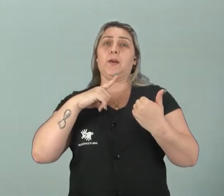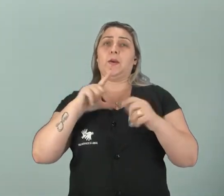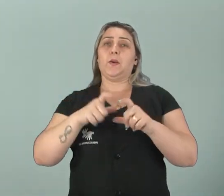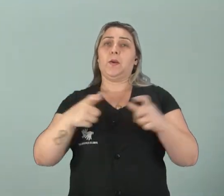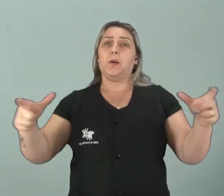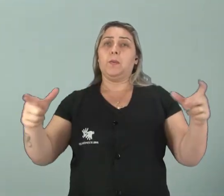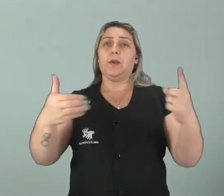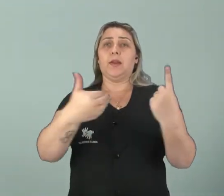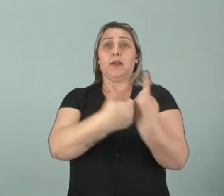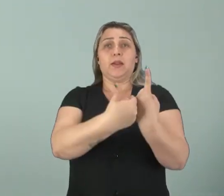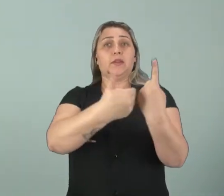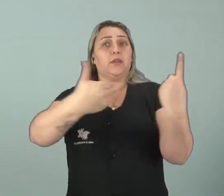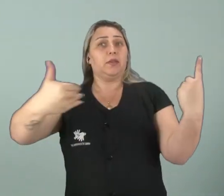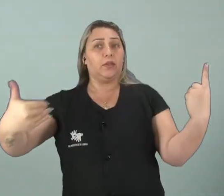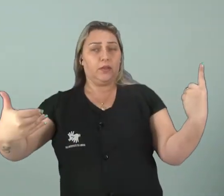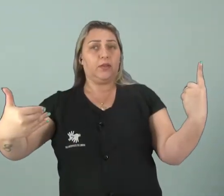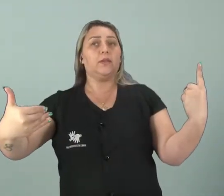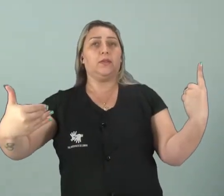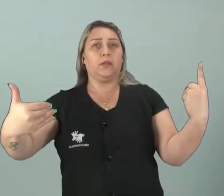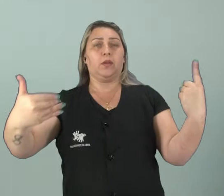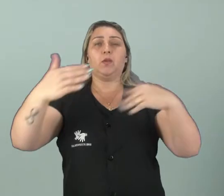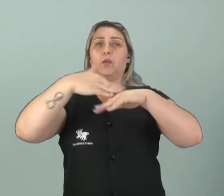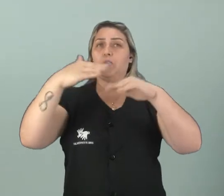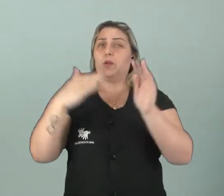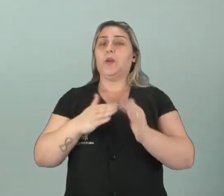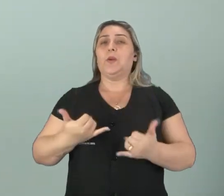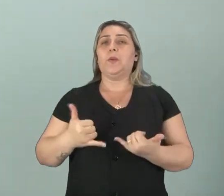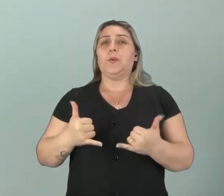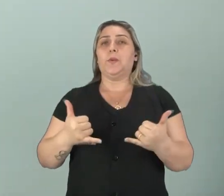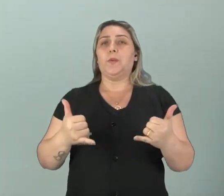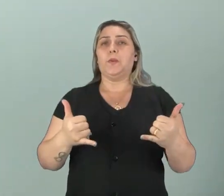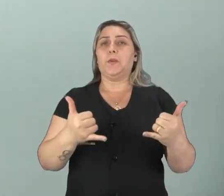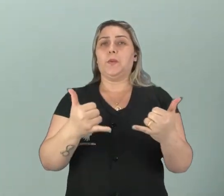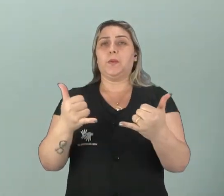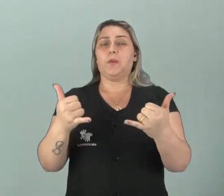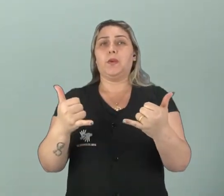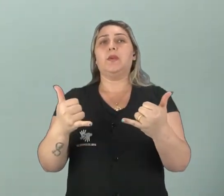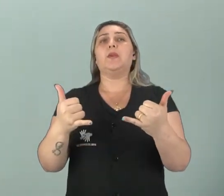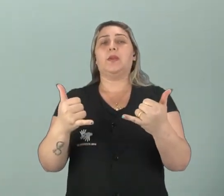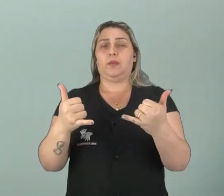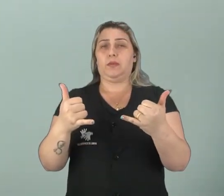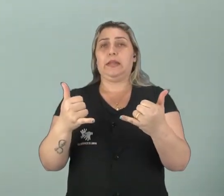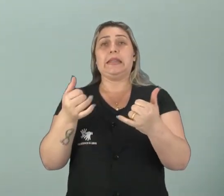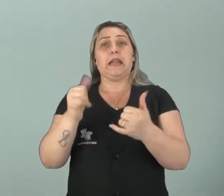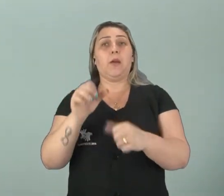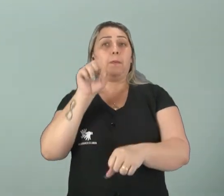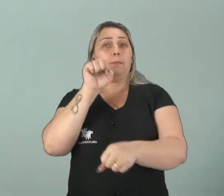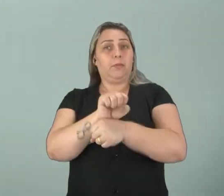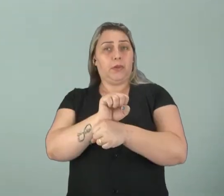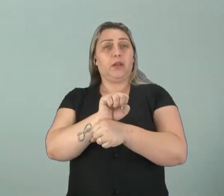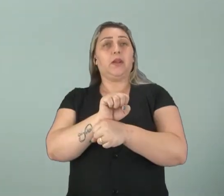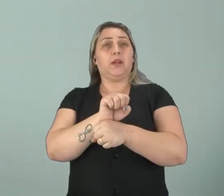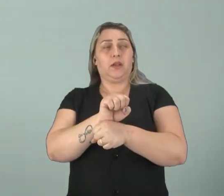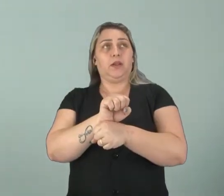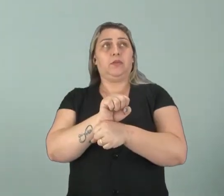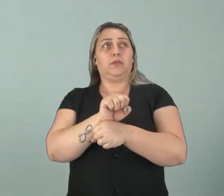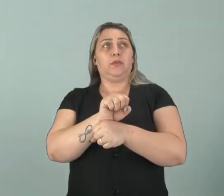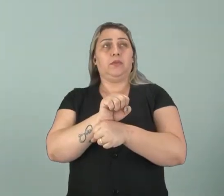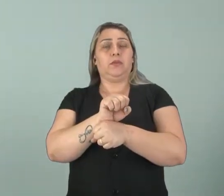Ou seja, naturalmente, todos os corpos estão vibrando. A verdade é essa. Para eles não estarem vibrando,